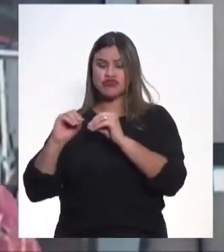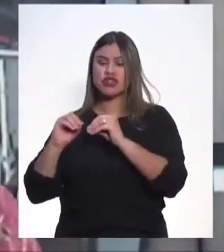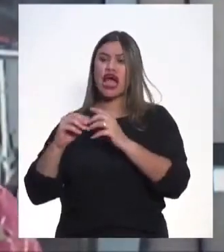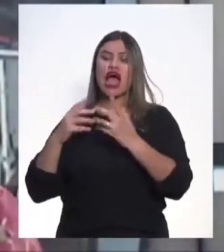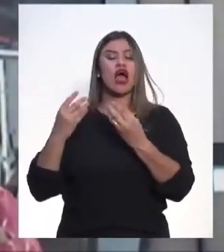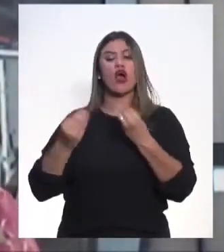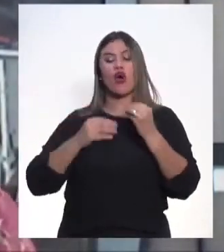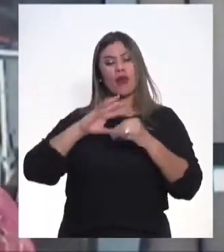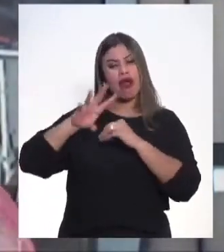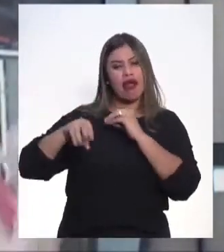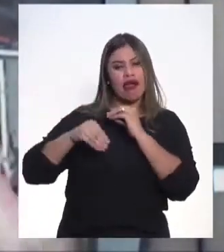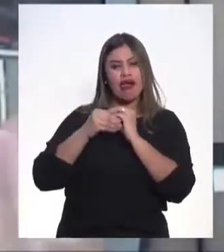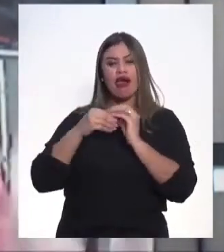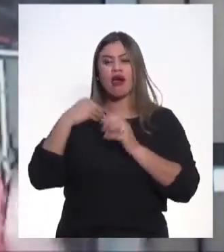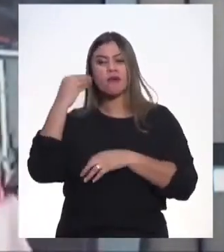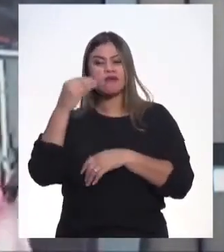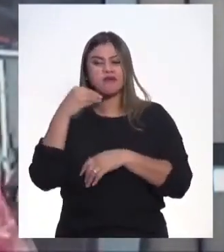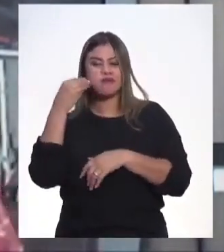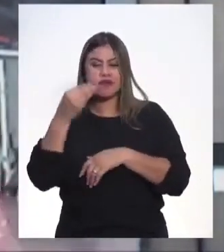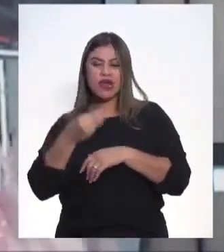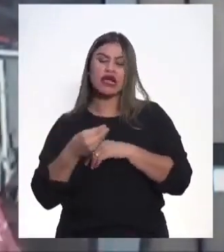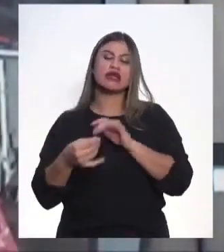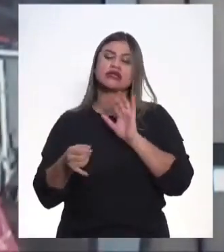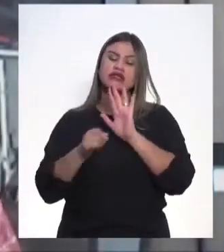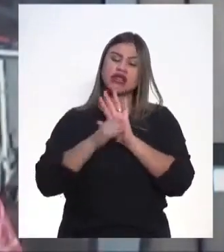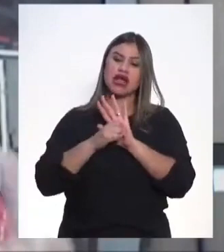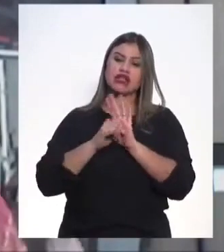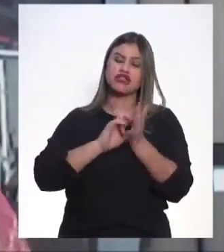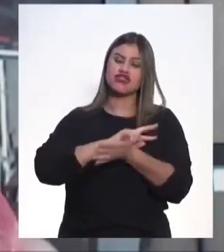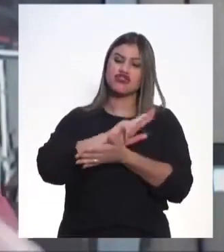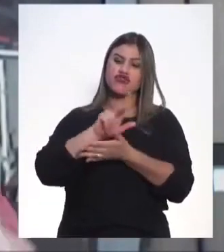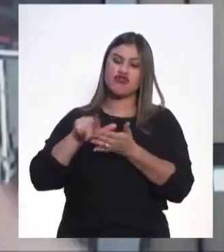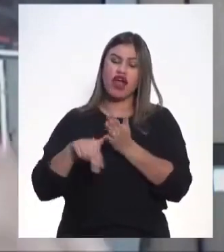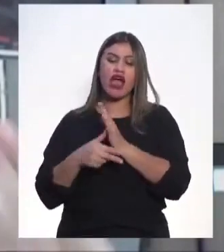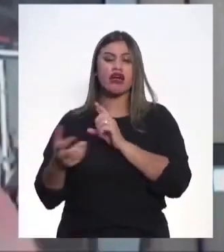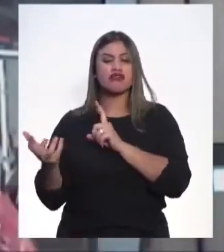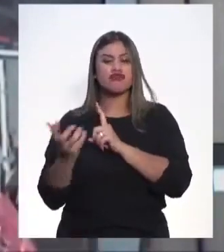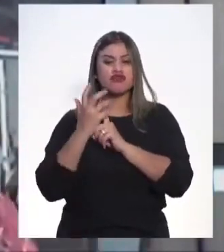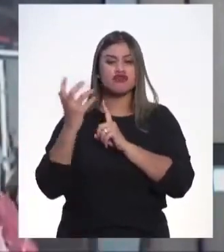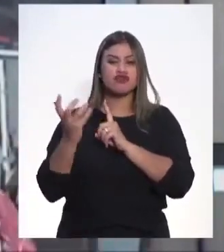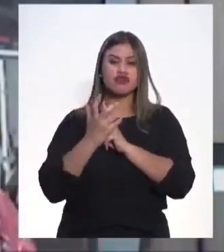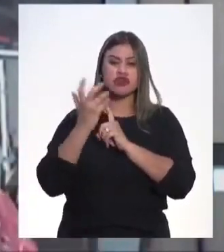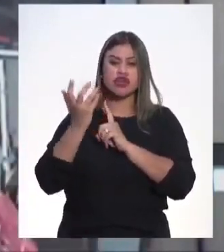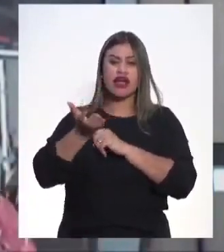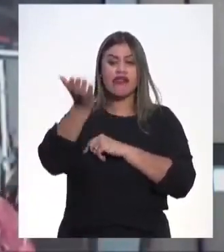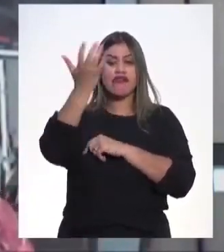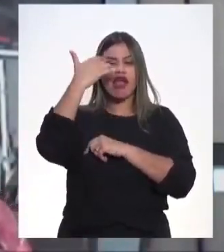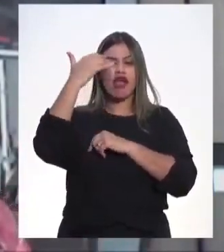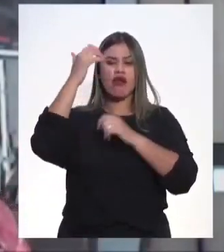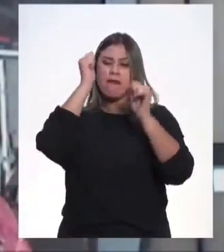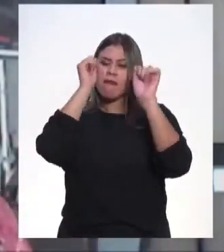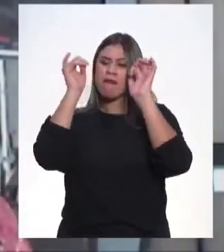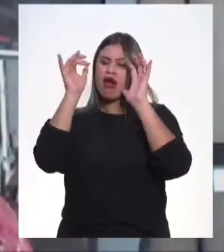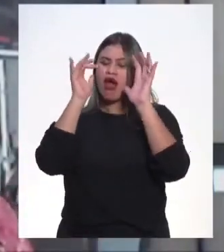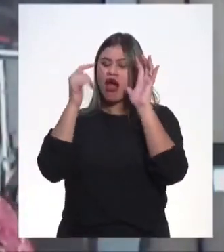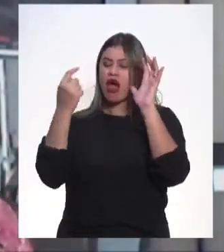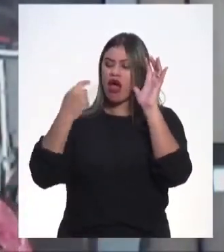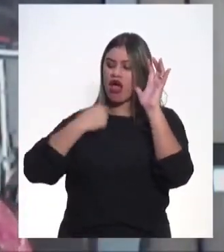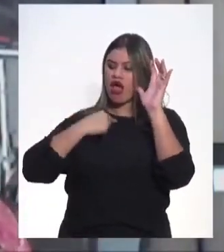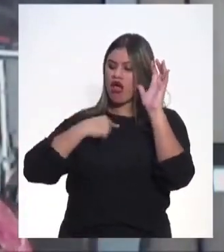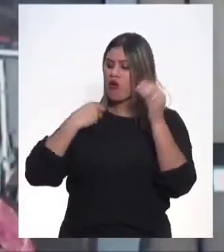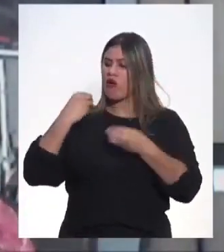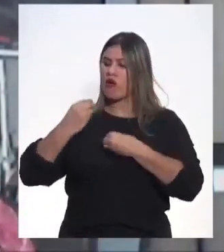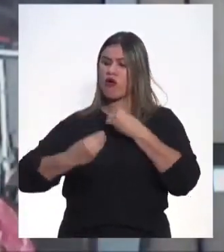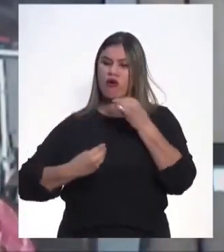a nossa identidade, tantos elementos que vão influenciando a nossa constituição deste eu, né? E nós sabemos,